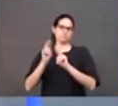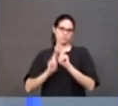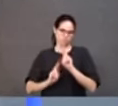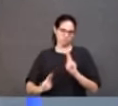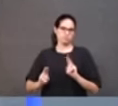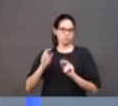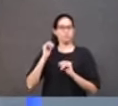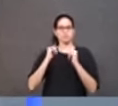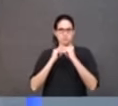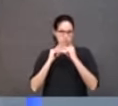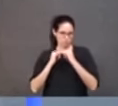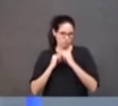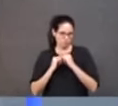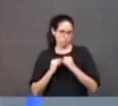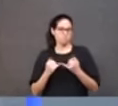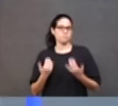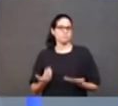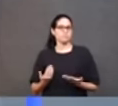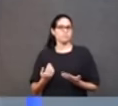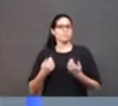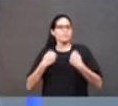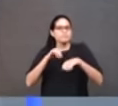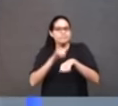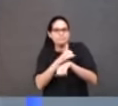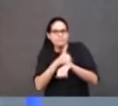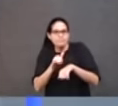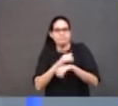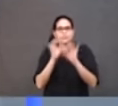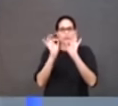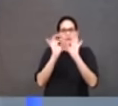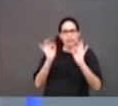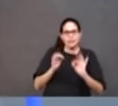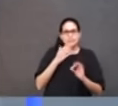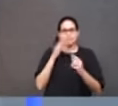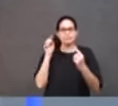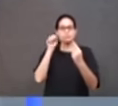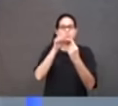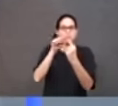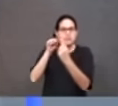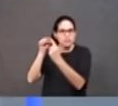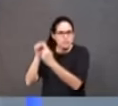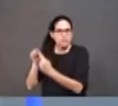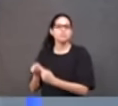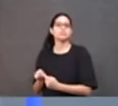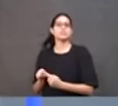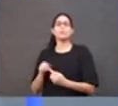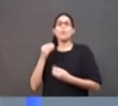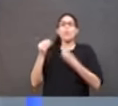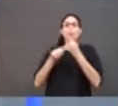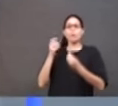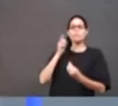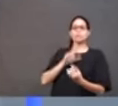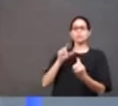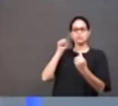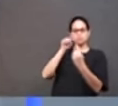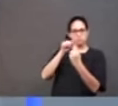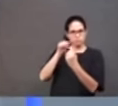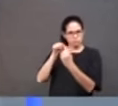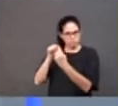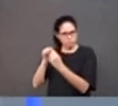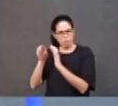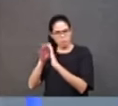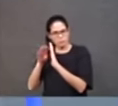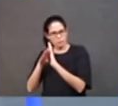para o alinhamento estratégico, para a definição das metas, definição de objetivos, passos para atingimento dessas metas